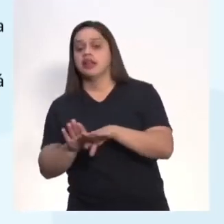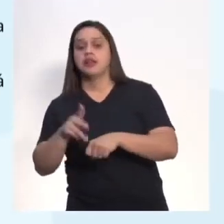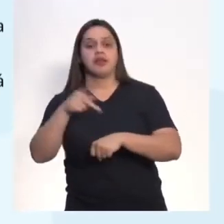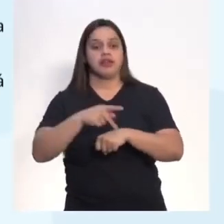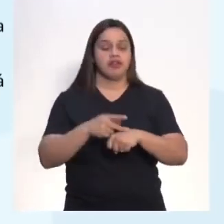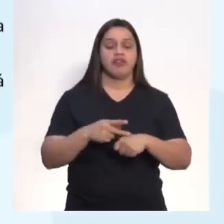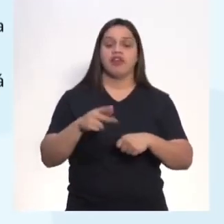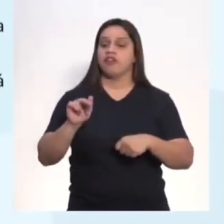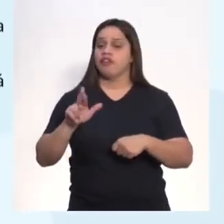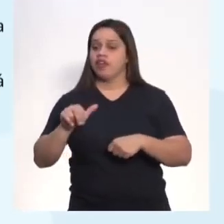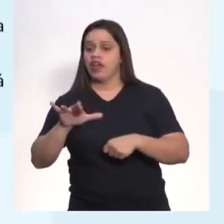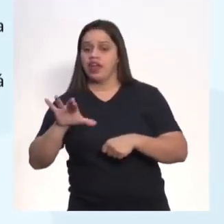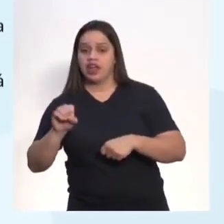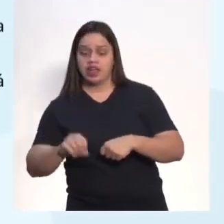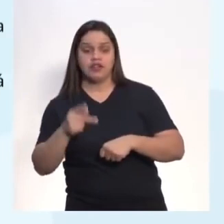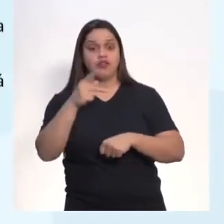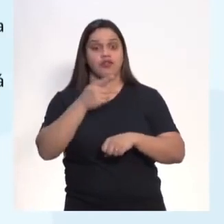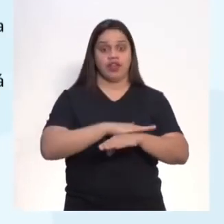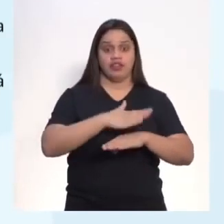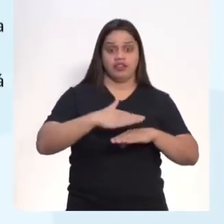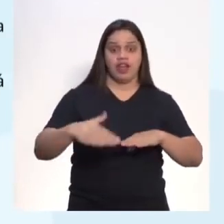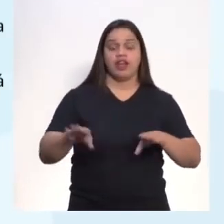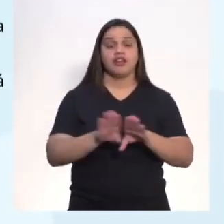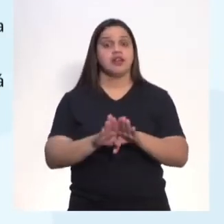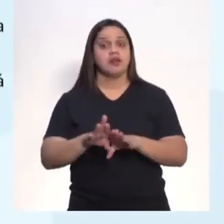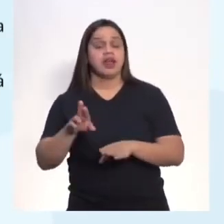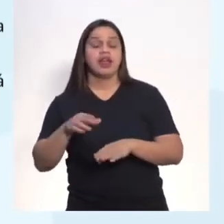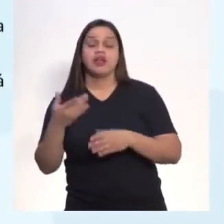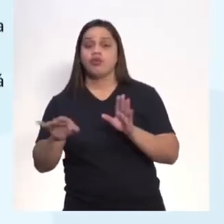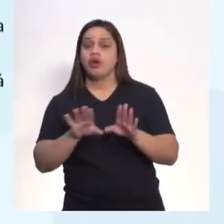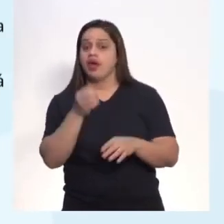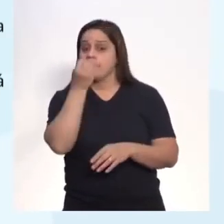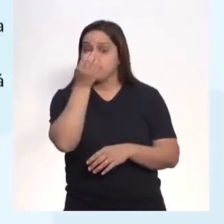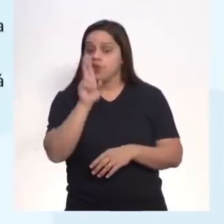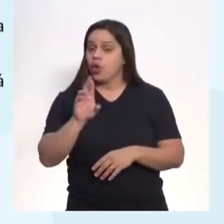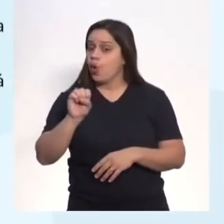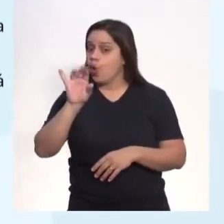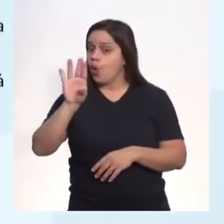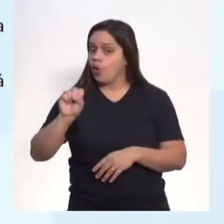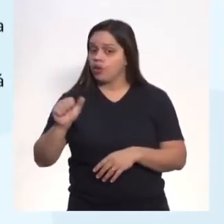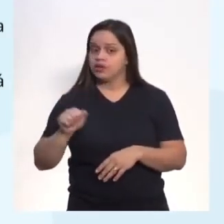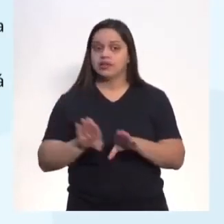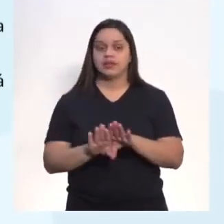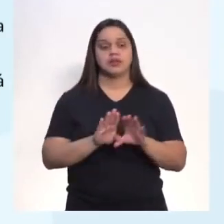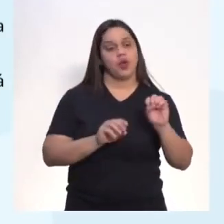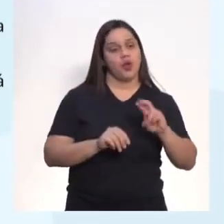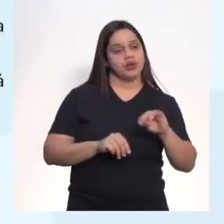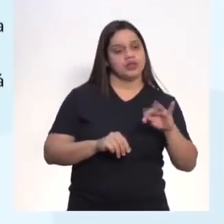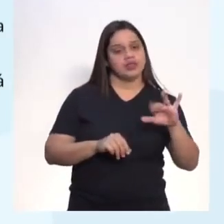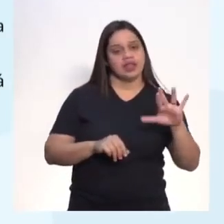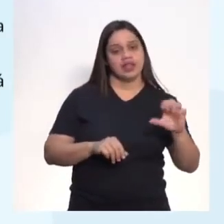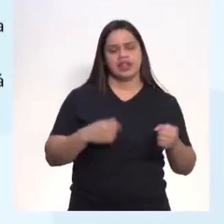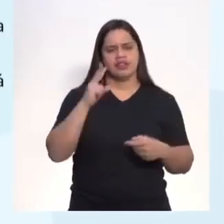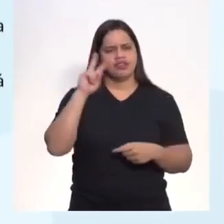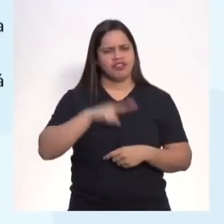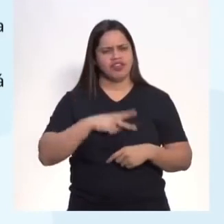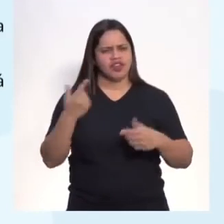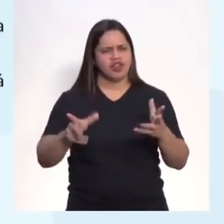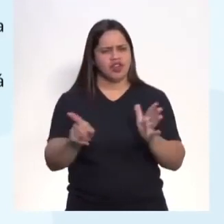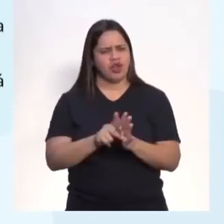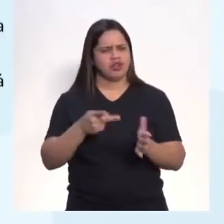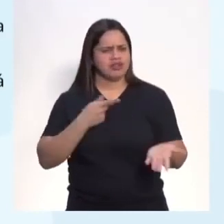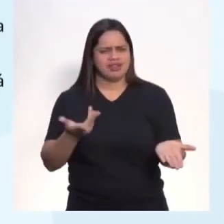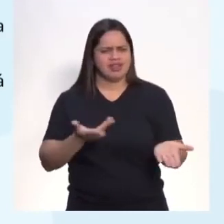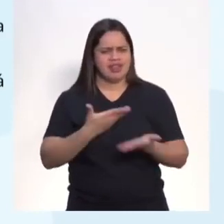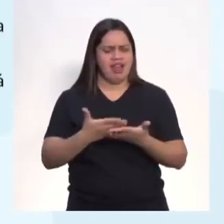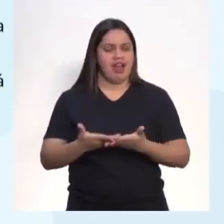de ferro. Roseira vem de rosa. Nossa, que aula confusa, né? Pois é. Por isso que, assim, eu acho que a gente tem que tentar trazer, às vezes, um pouco